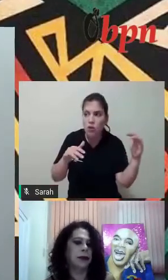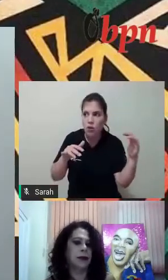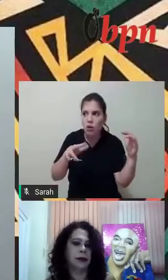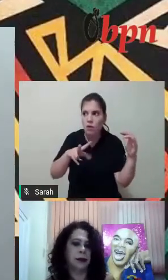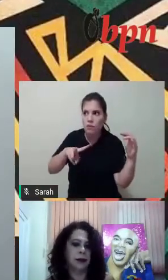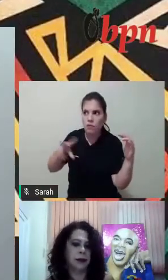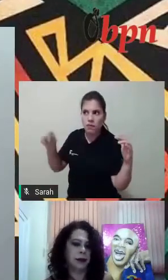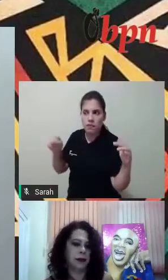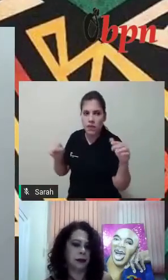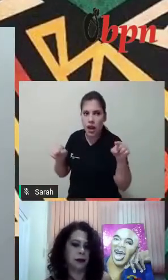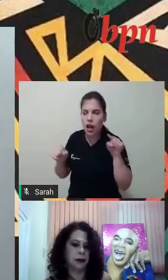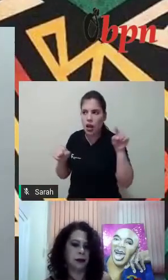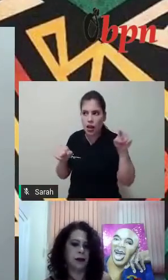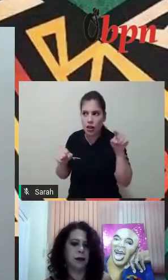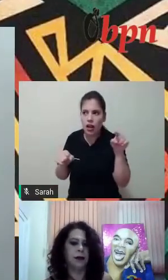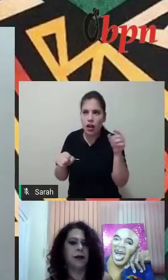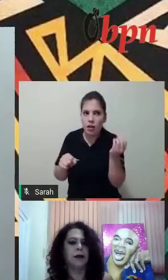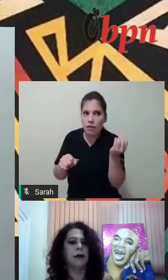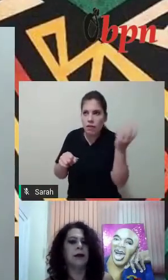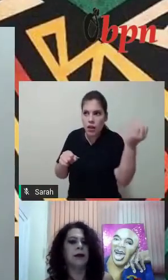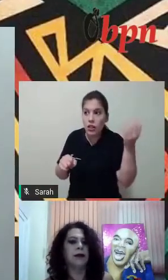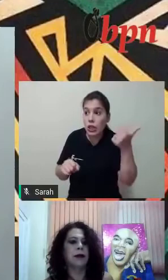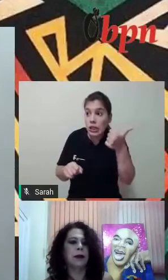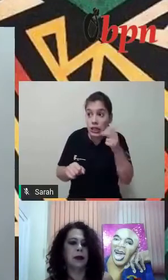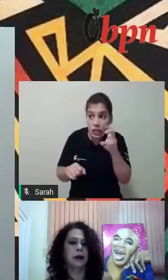fuga. Então,